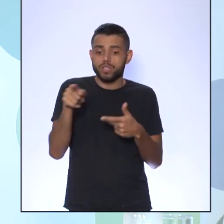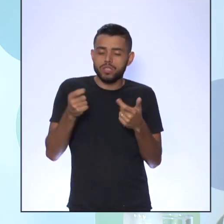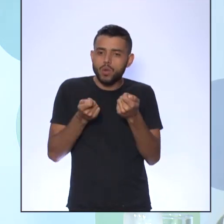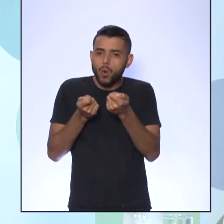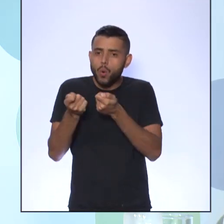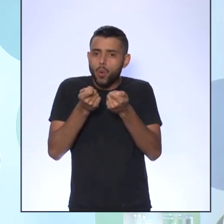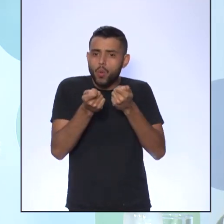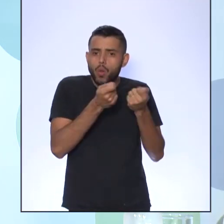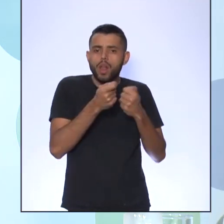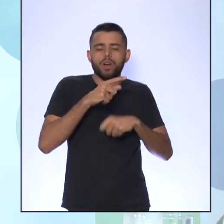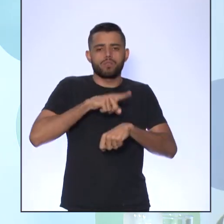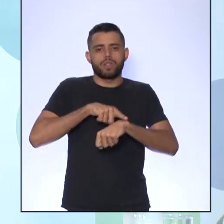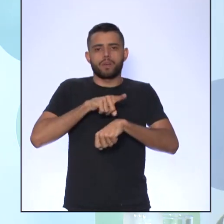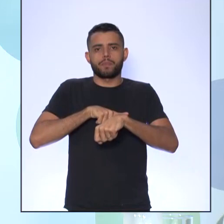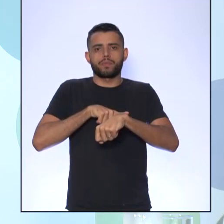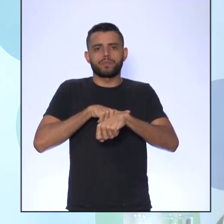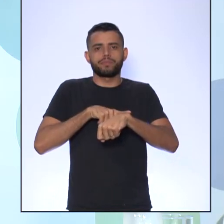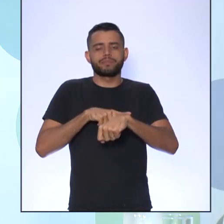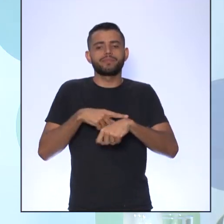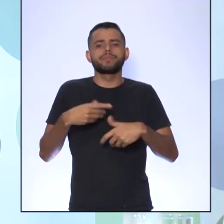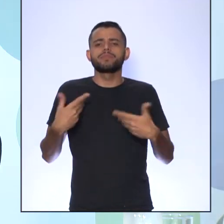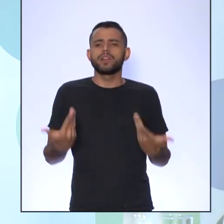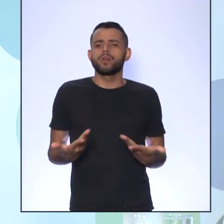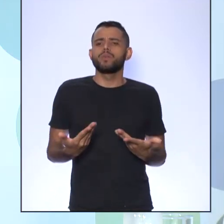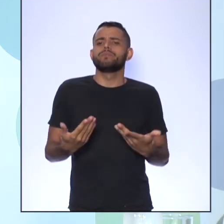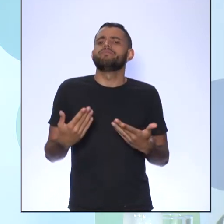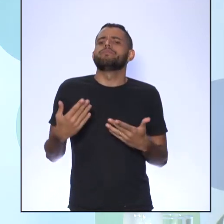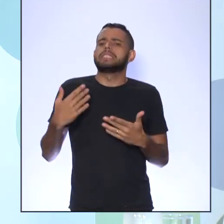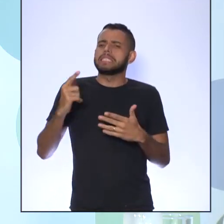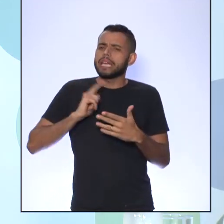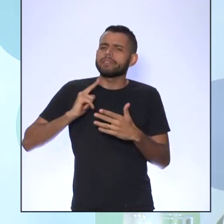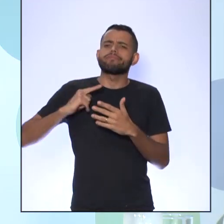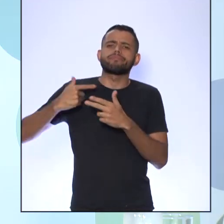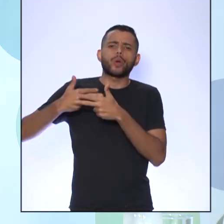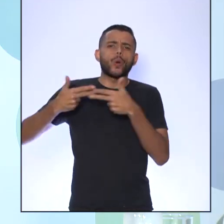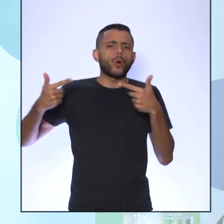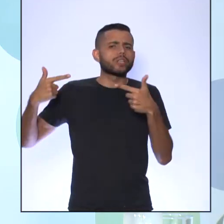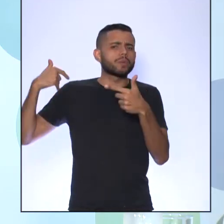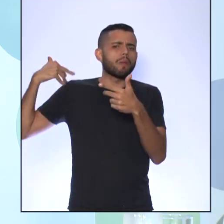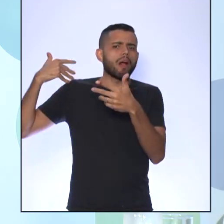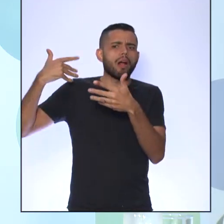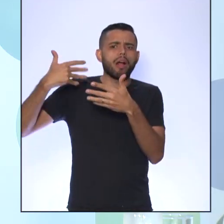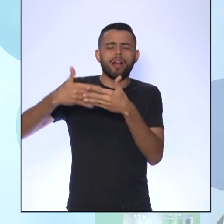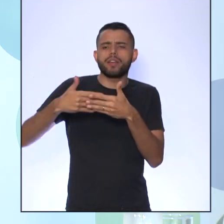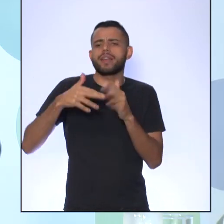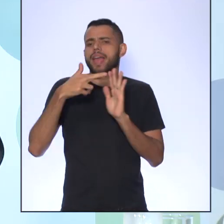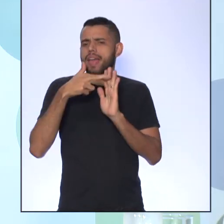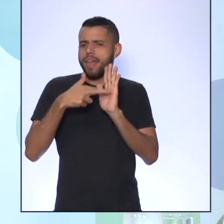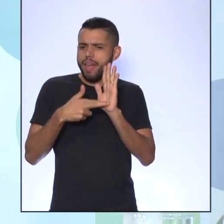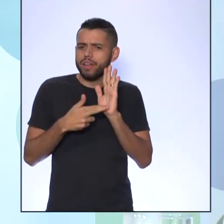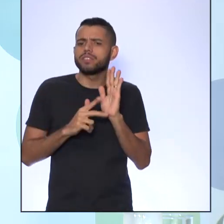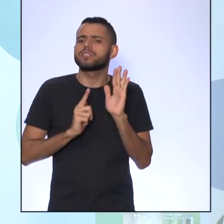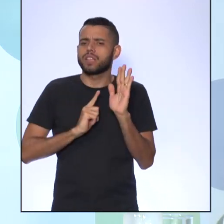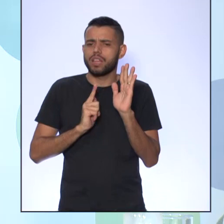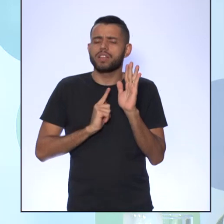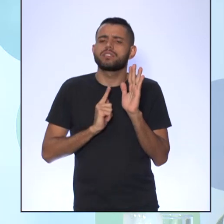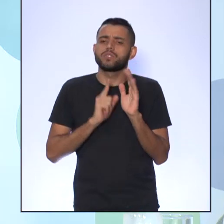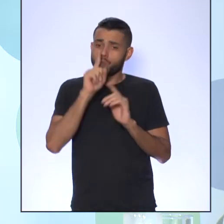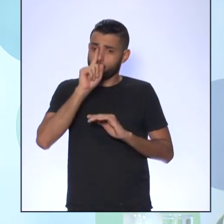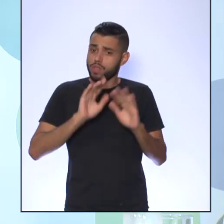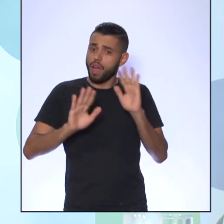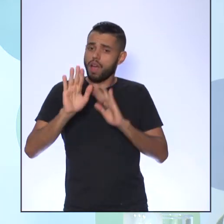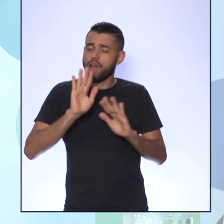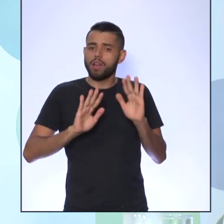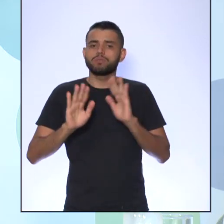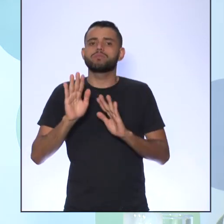Né? E tem, enfim, né? Então tem todo um conjunto, né, de regras, um conjunto, né, de cuidados